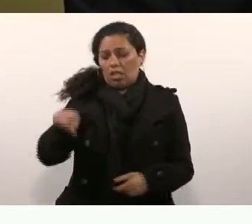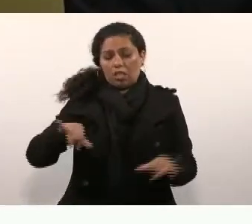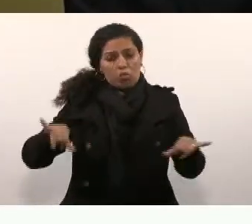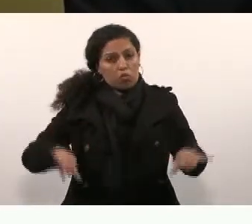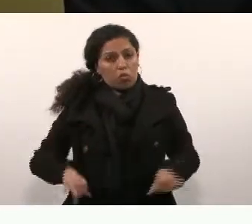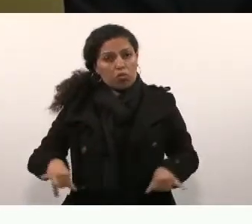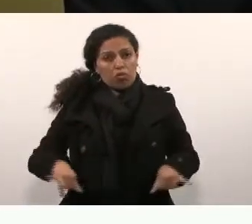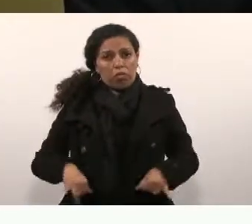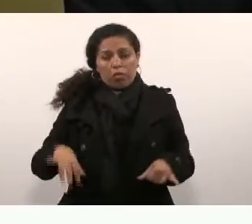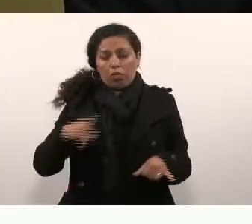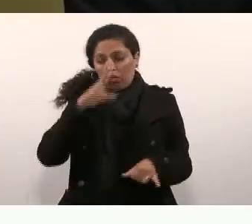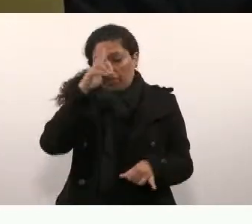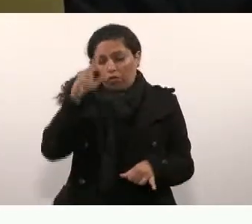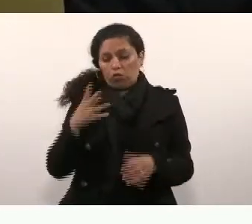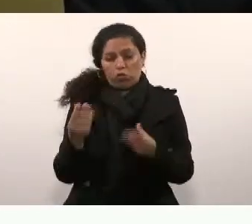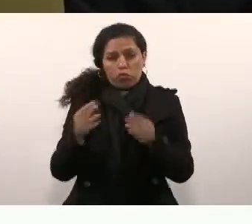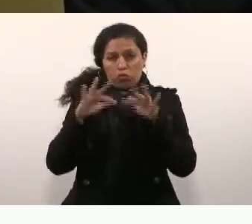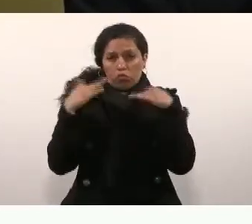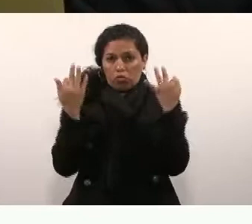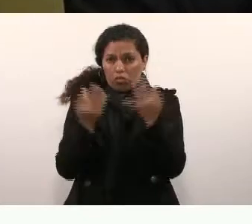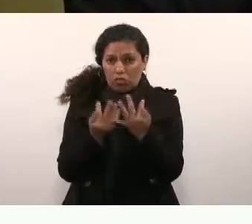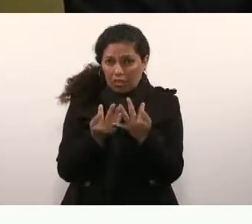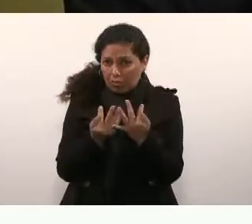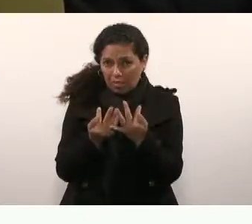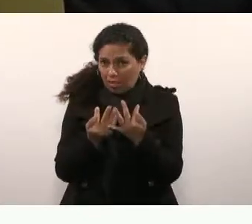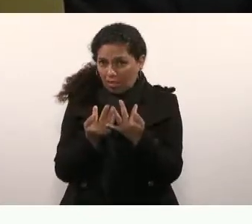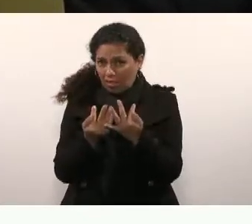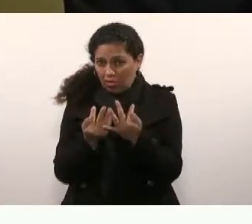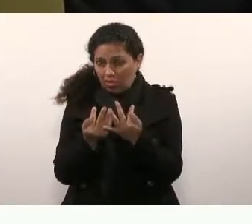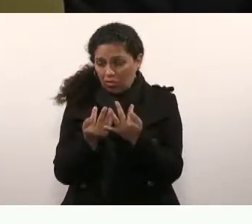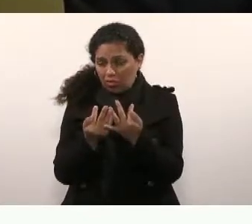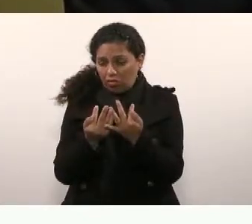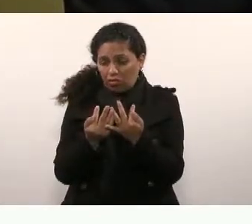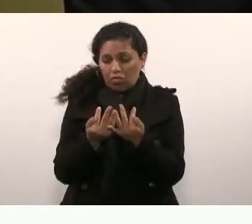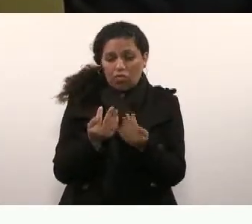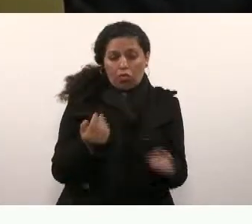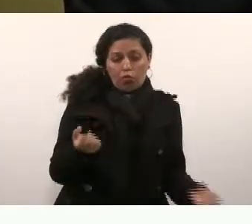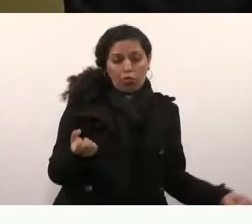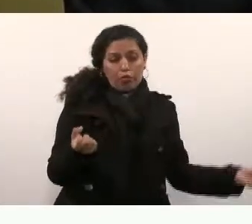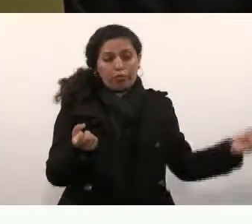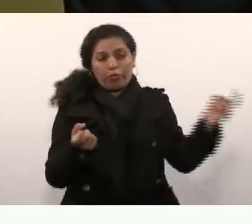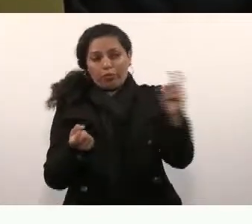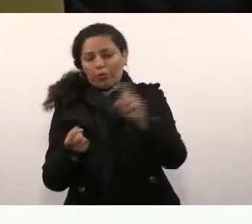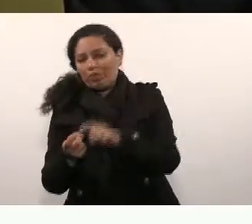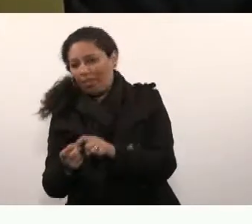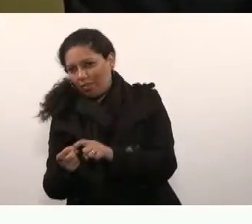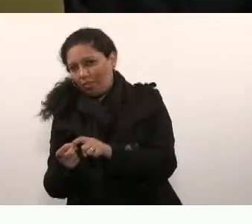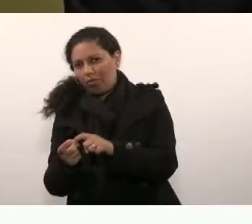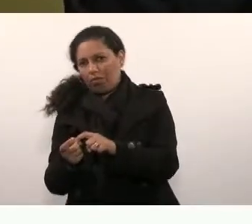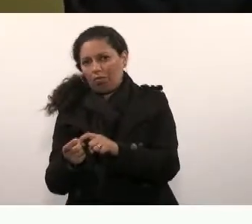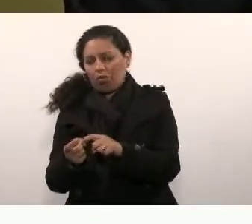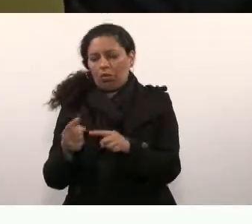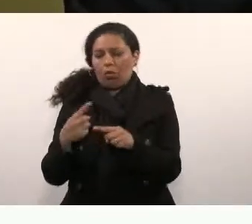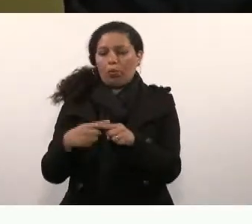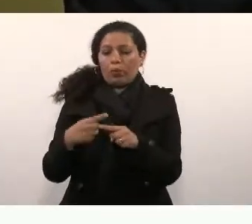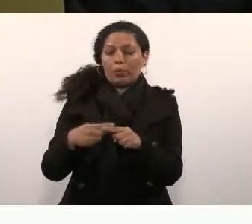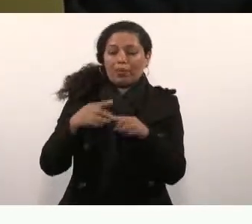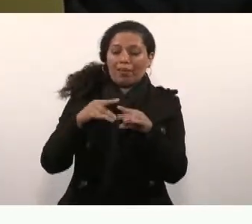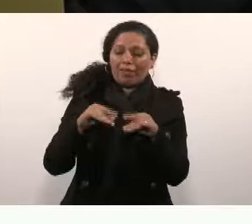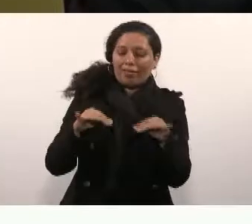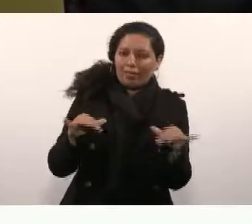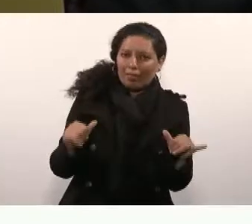Estimulou várias famílias, pessoas que não moravam mais ali, a retornar, porque é uma área que tem uma terra